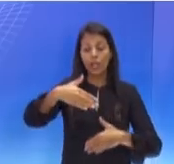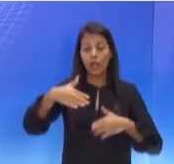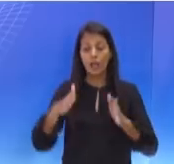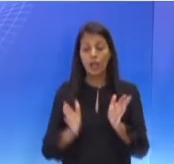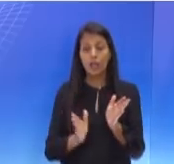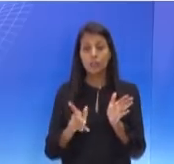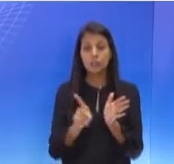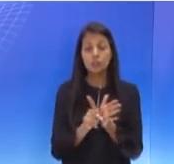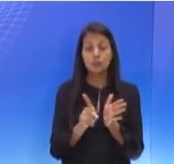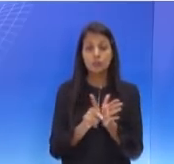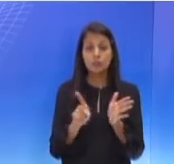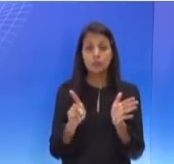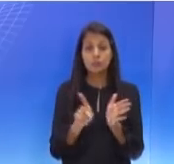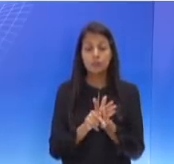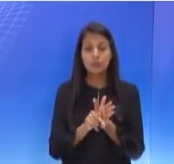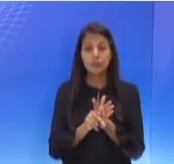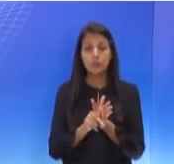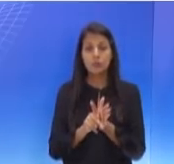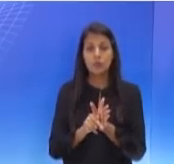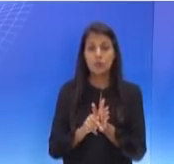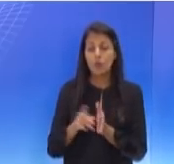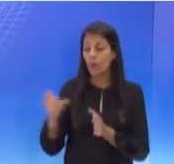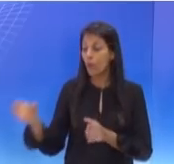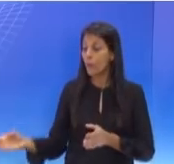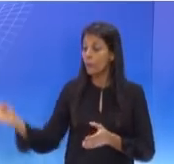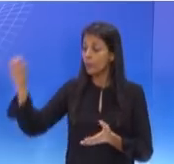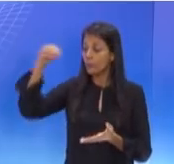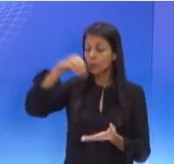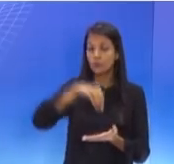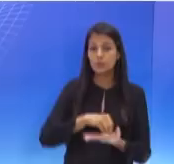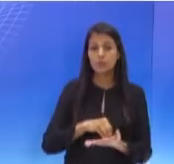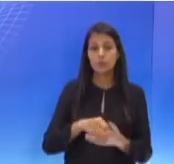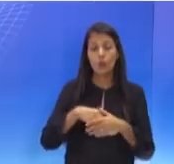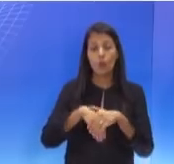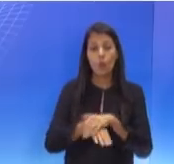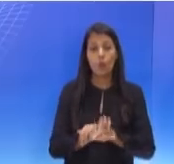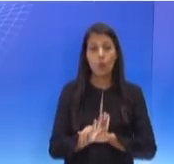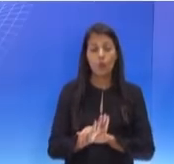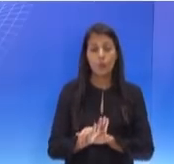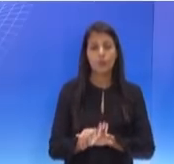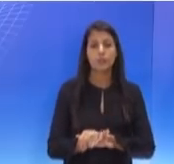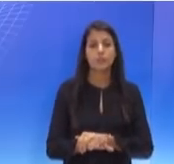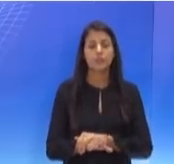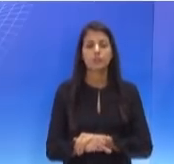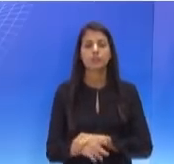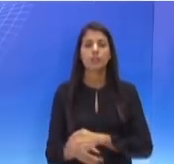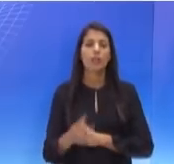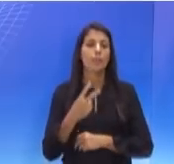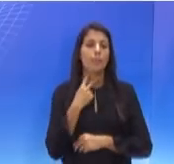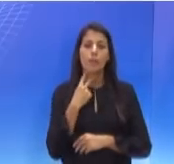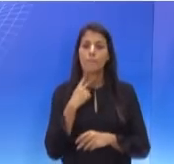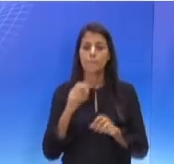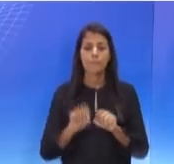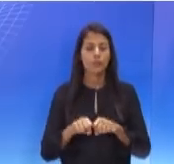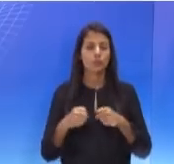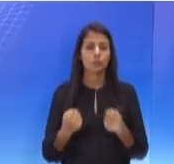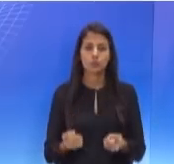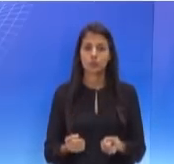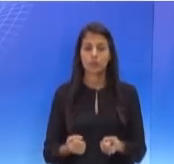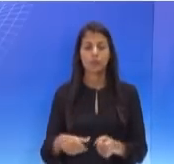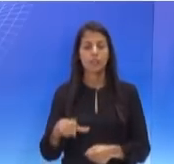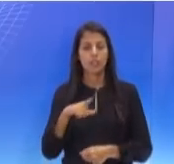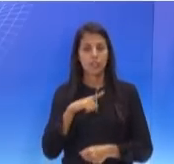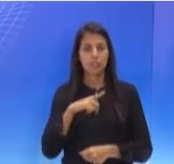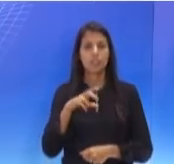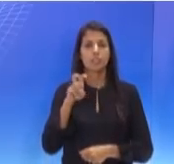um objeto cúbico de 80 centímetros de aresta, que não pode ser desmontado. Eles têm à disposição 5 caixas,